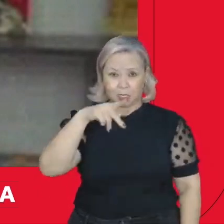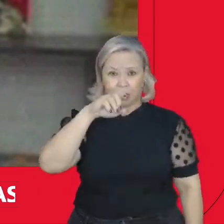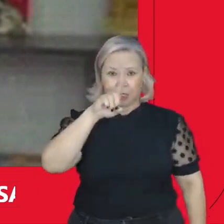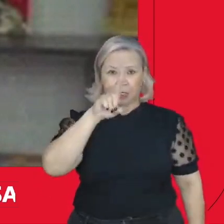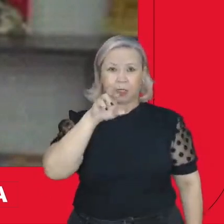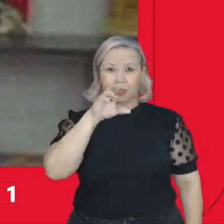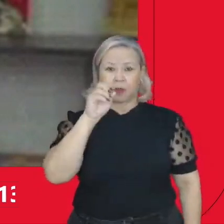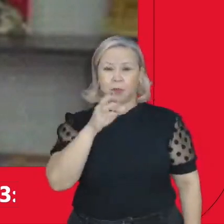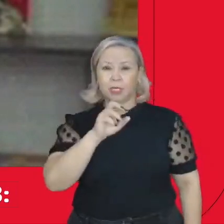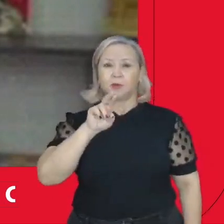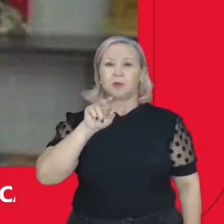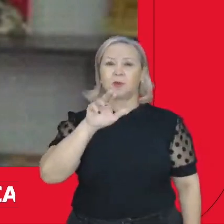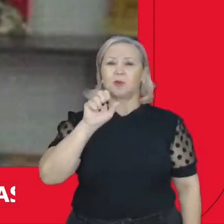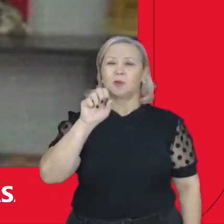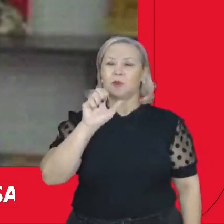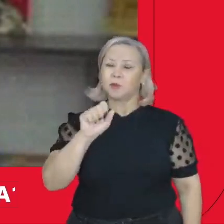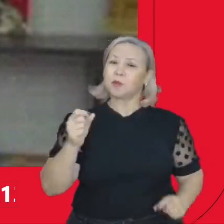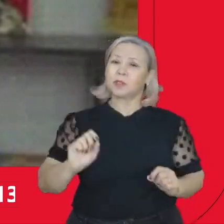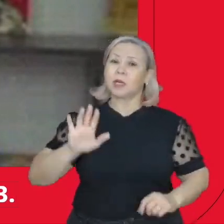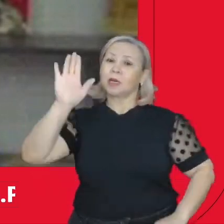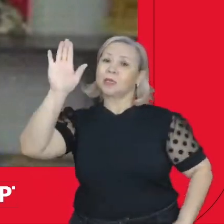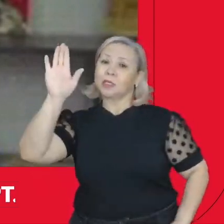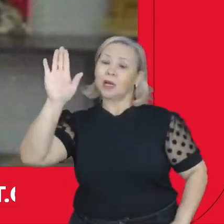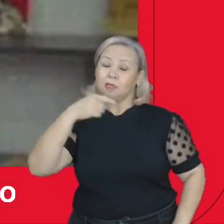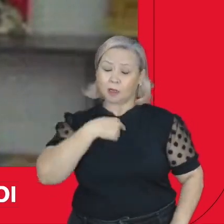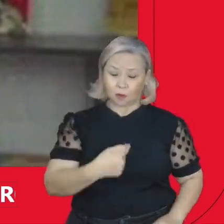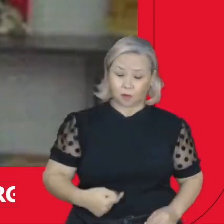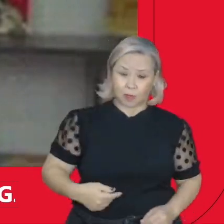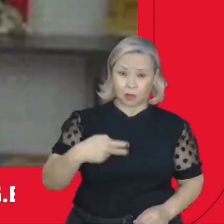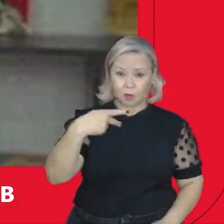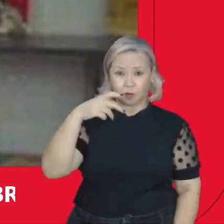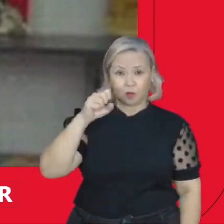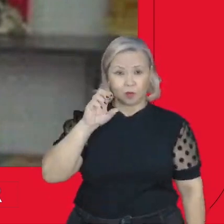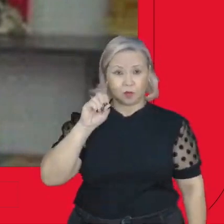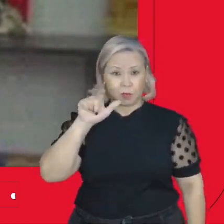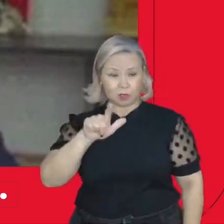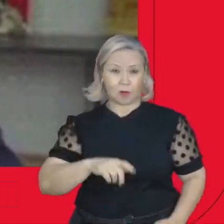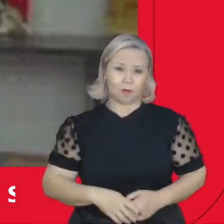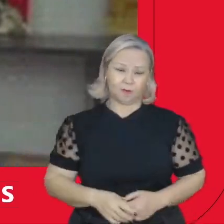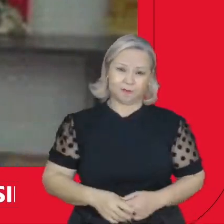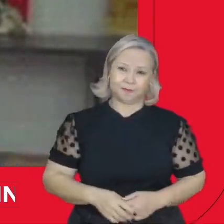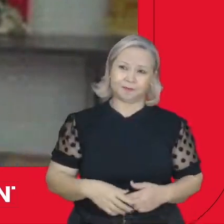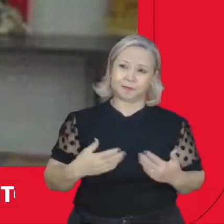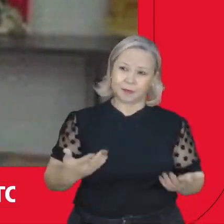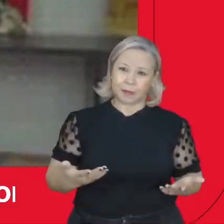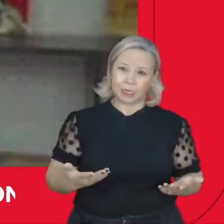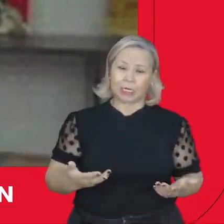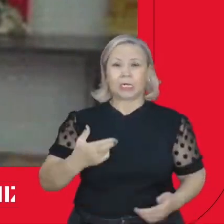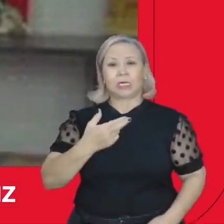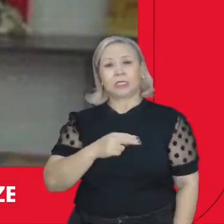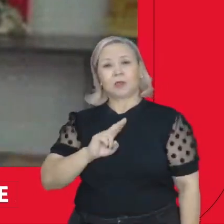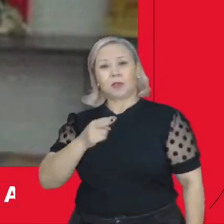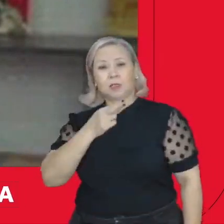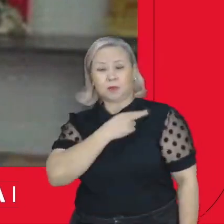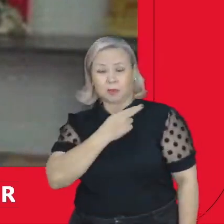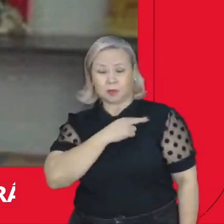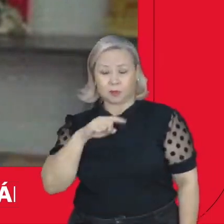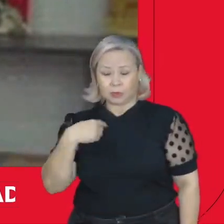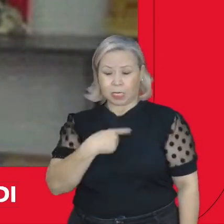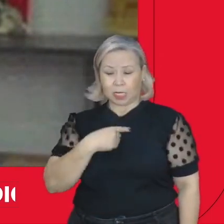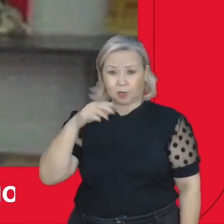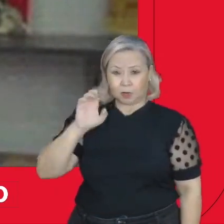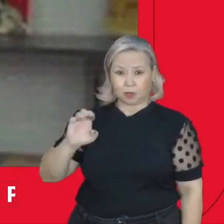de Sustentabilidade e agora o PSOL. Pela primeira vez, o PSOL do Rio Grande do Sul, que tem uma potência política